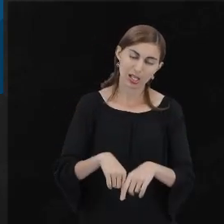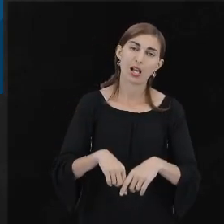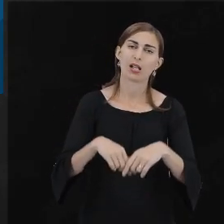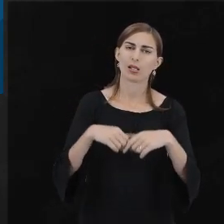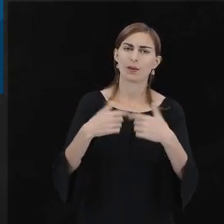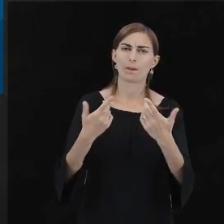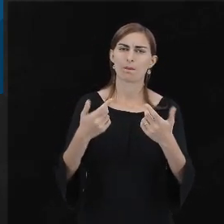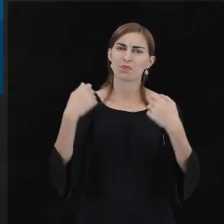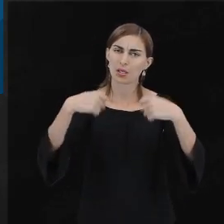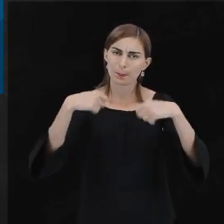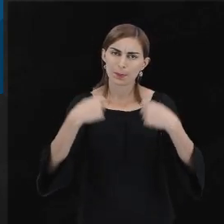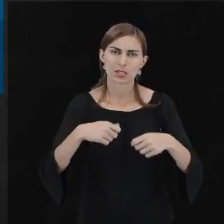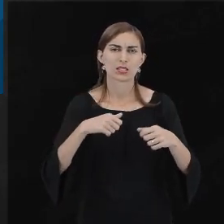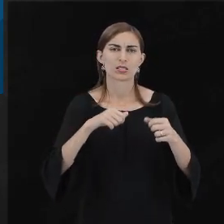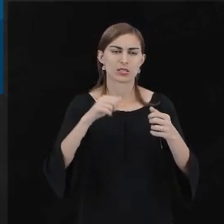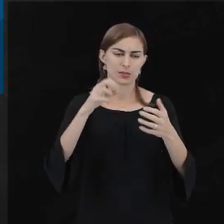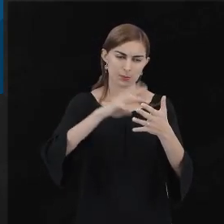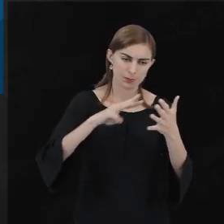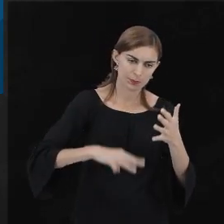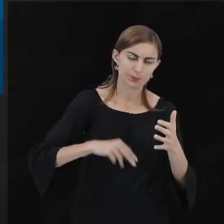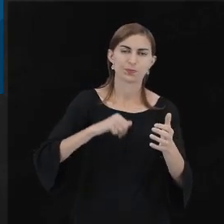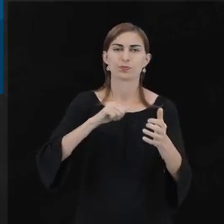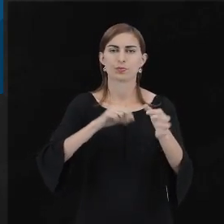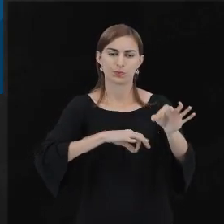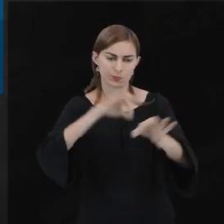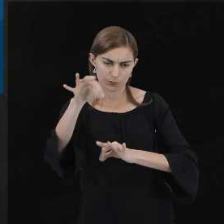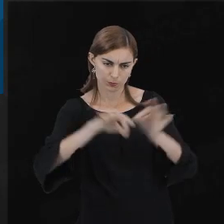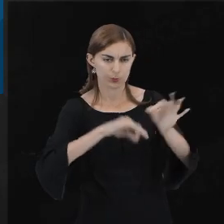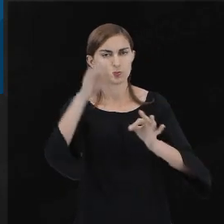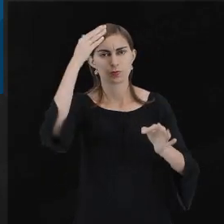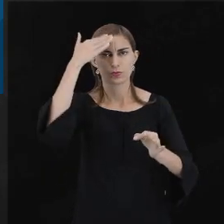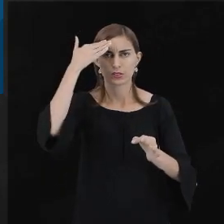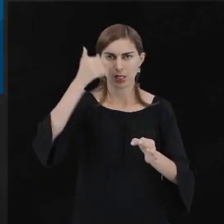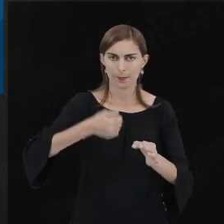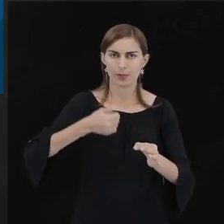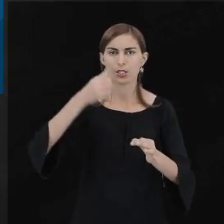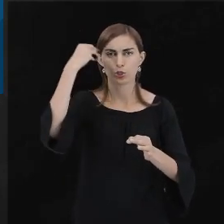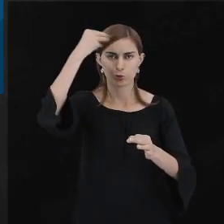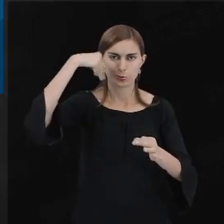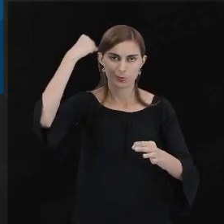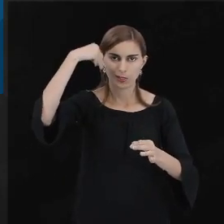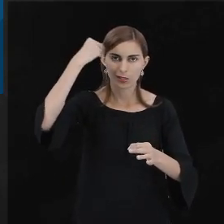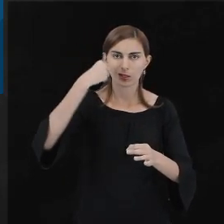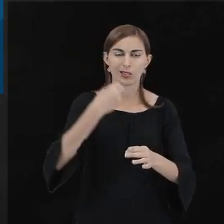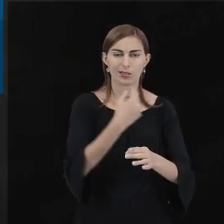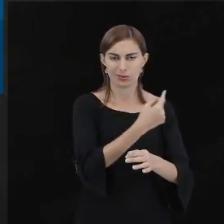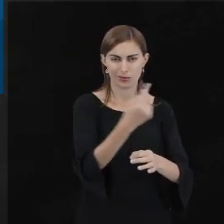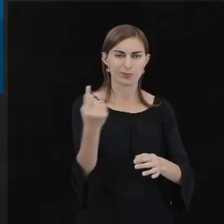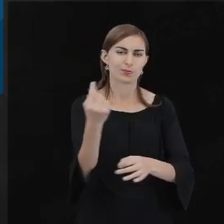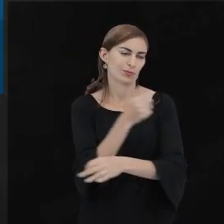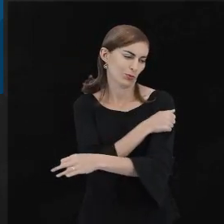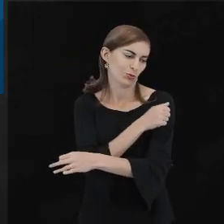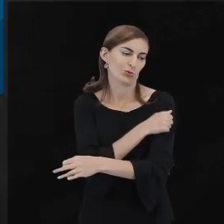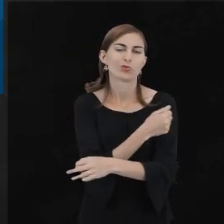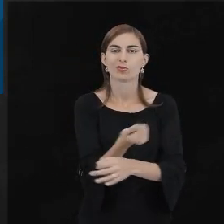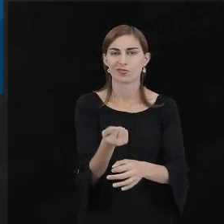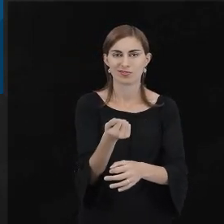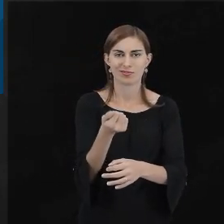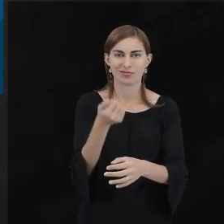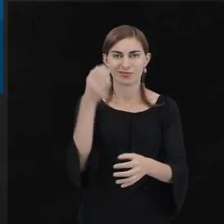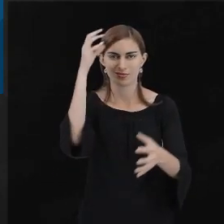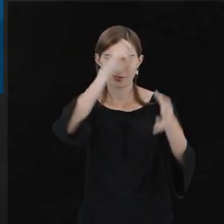dos estudantes que trazem para dentro da sala de aula. A gente precisa do tempo pedagógico dos docentes para que ele